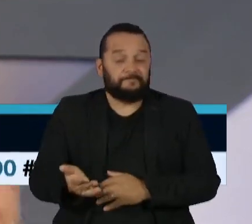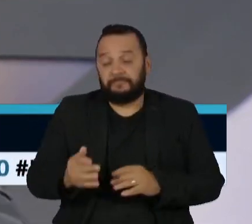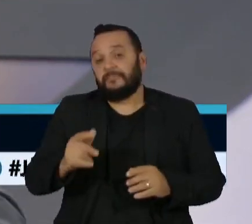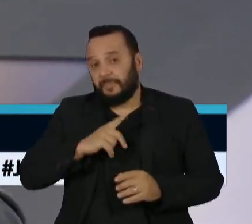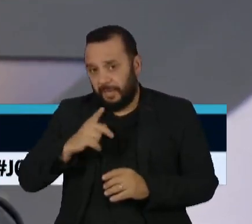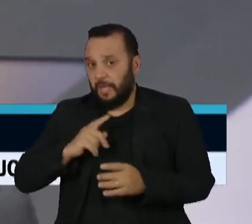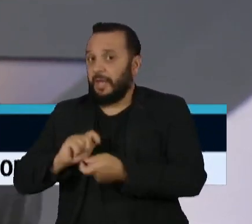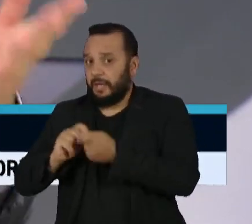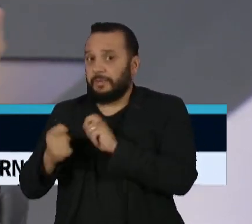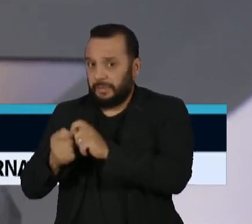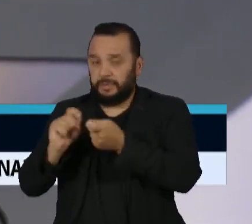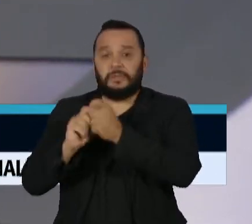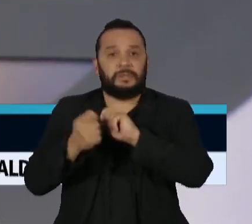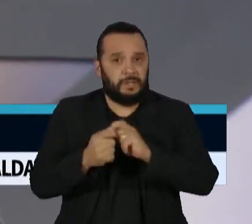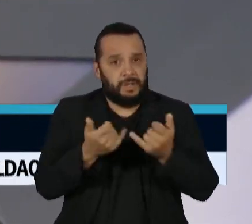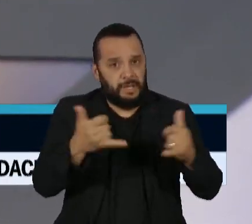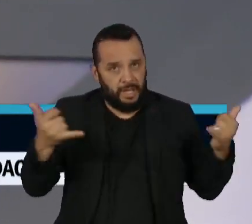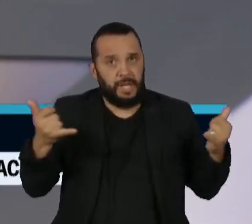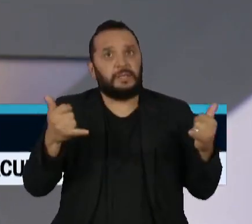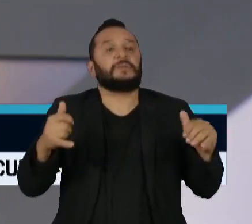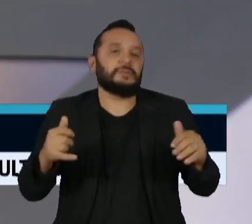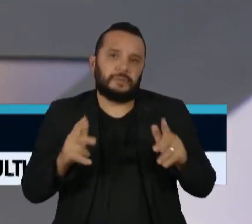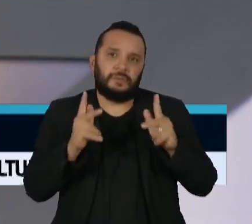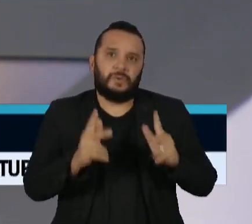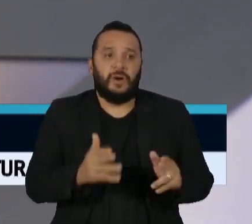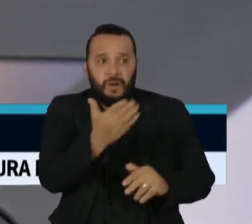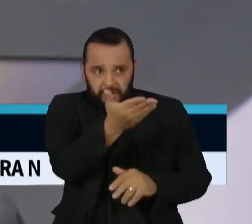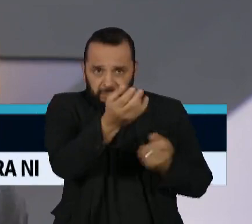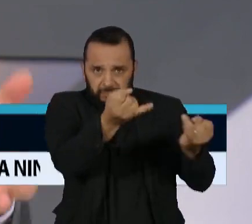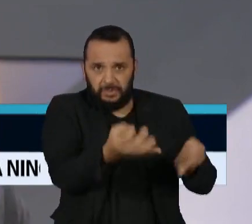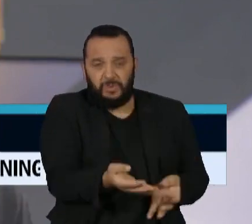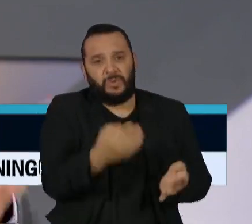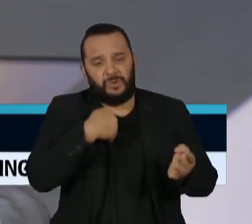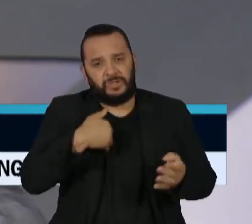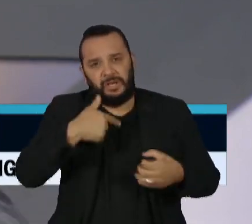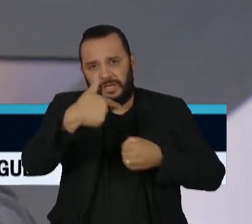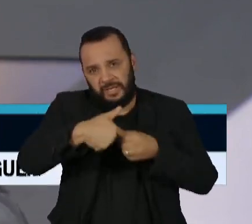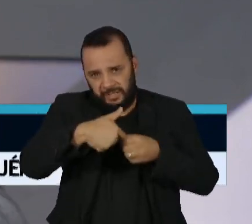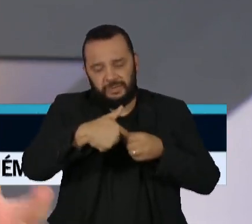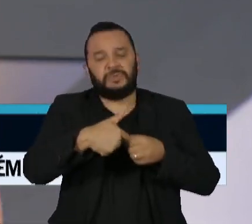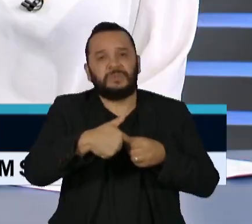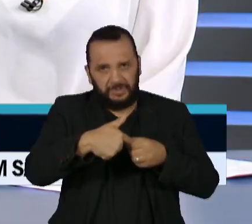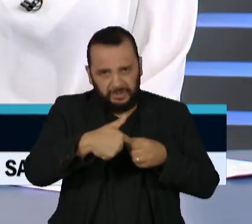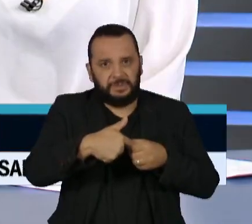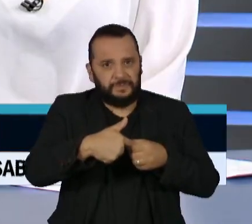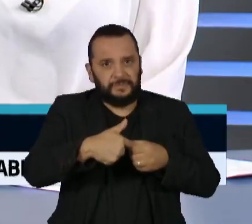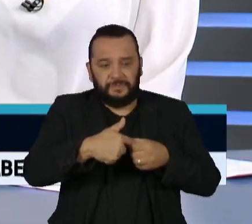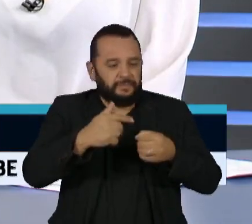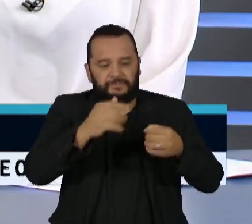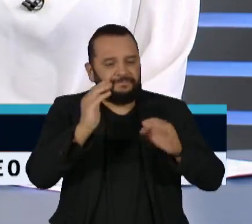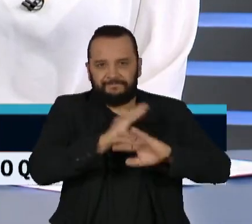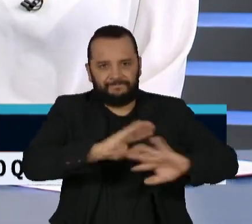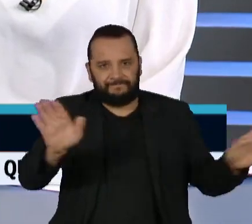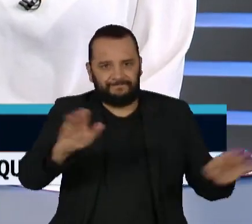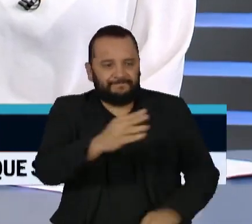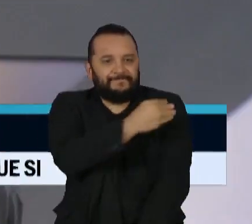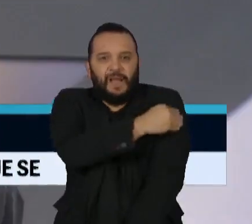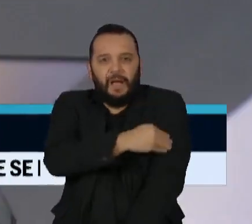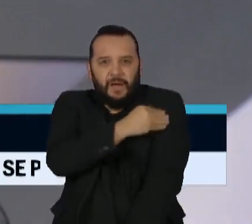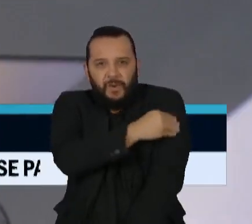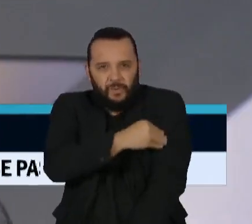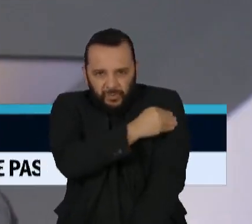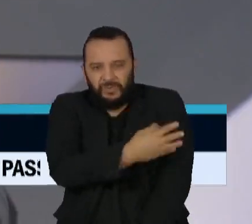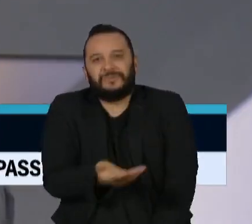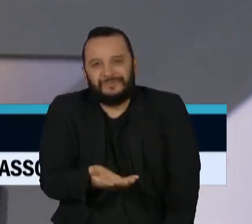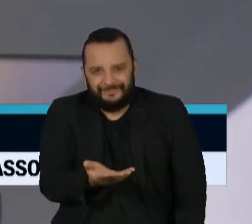transição em andamento para elétrico ou capaz mesmo a questão do etanol em breve a gente vai começar a vivenciar célula de hidrogênio outras coisas só que